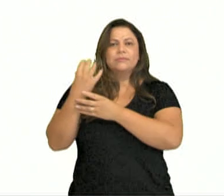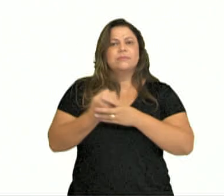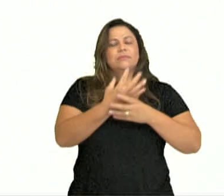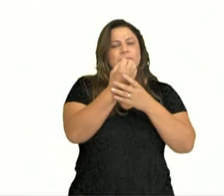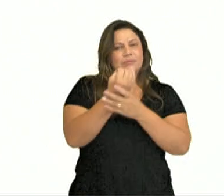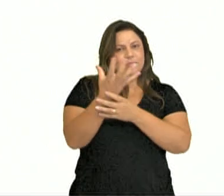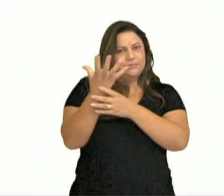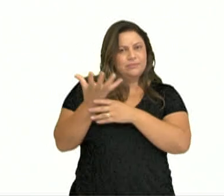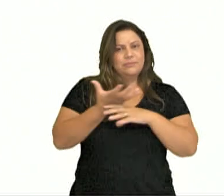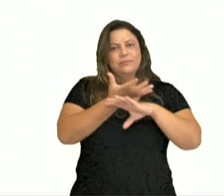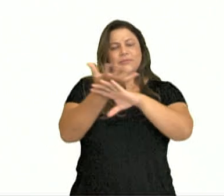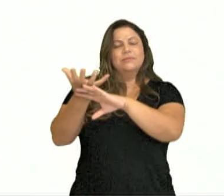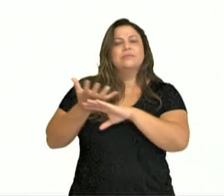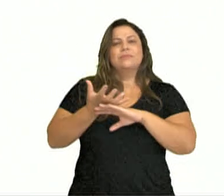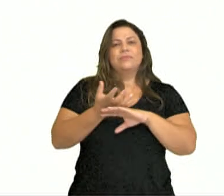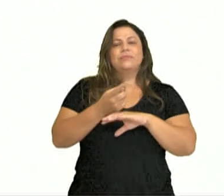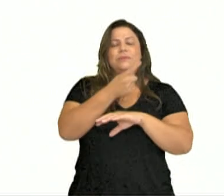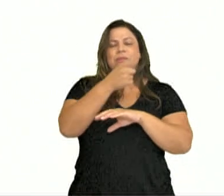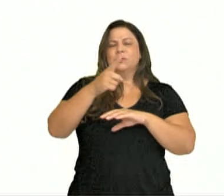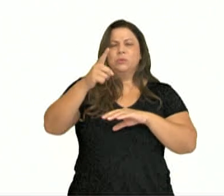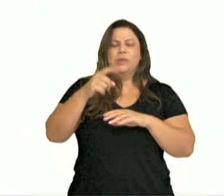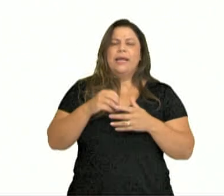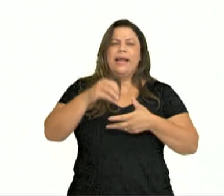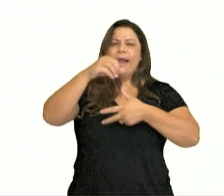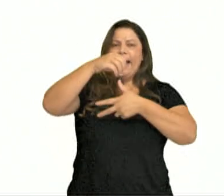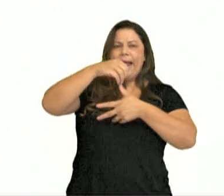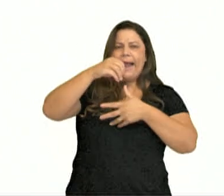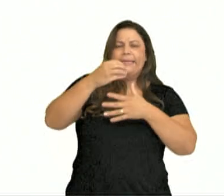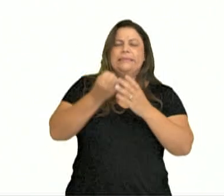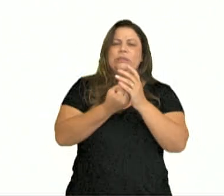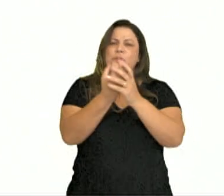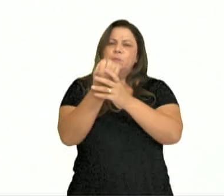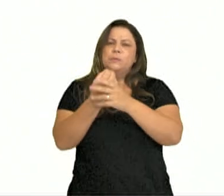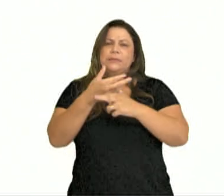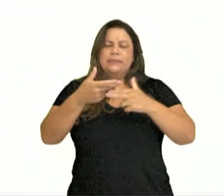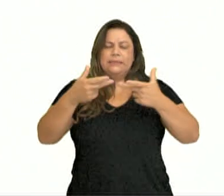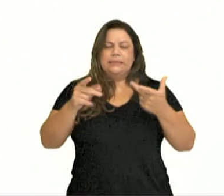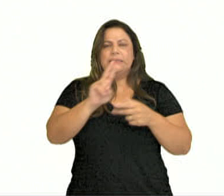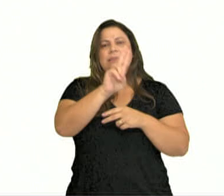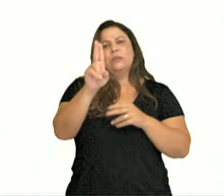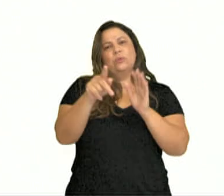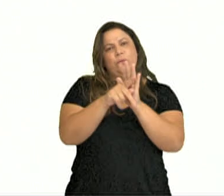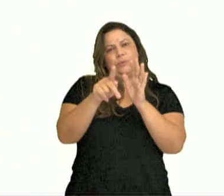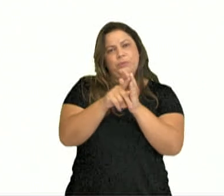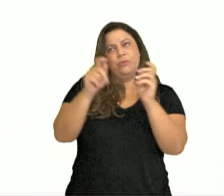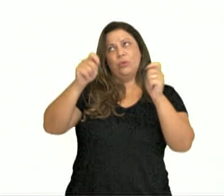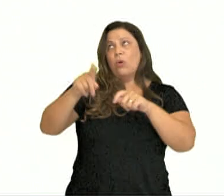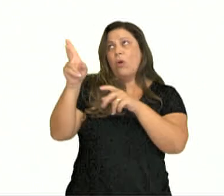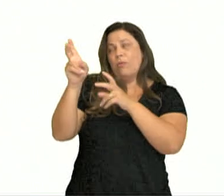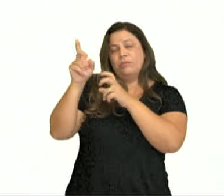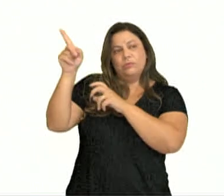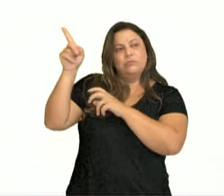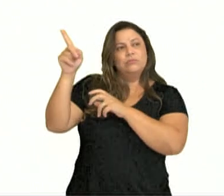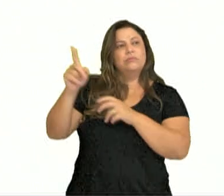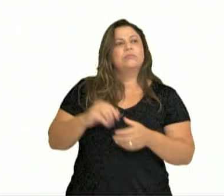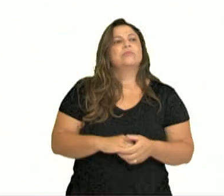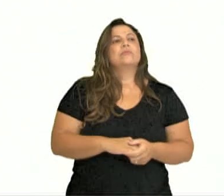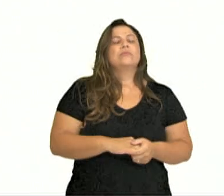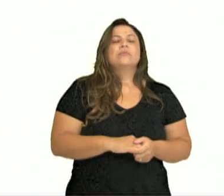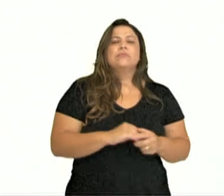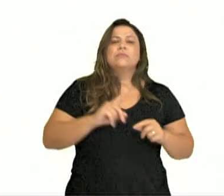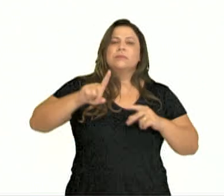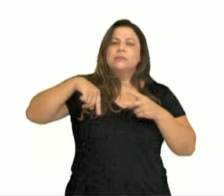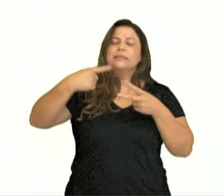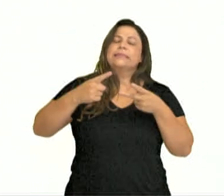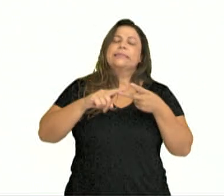é nem chamado de reino Plantae, sim Arqueplastida, certo? Por exemplo, as algas pardas que nós vamos